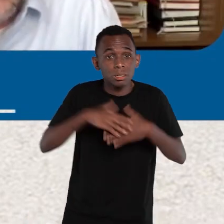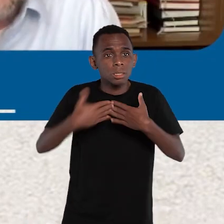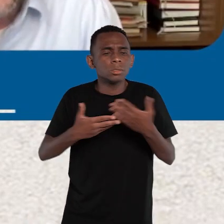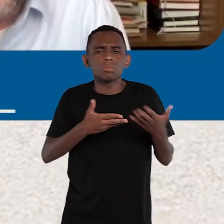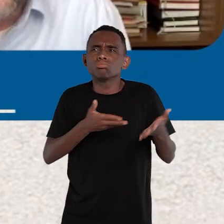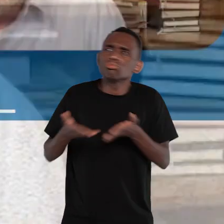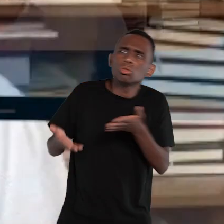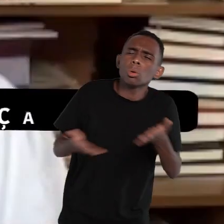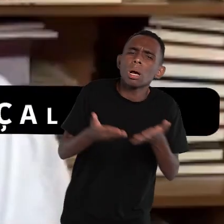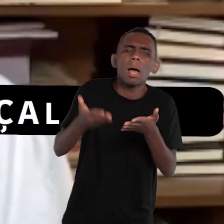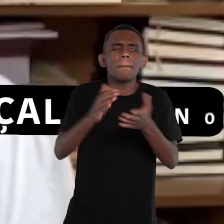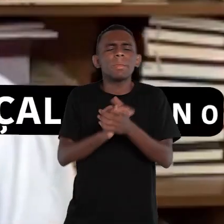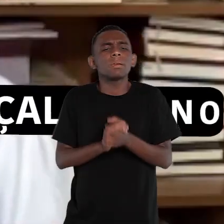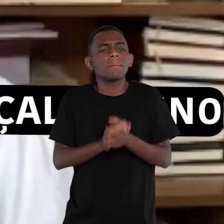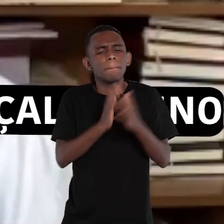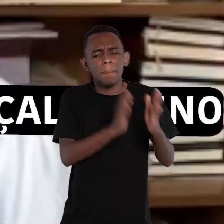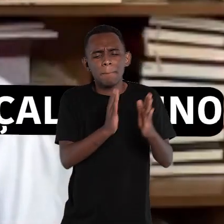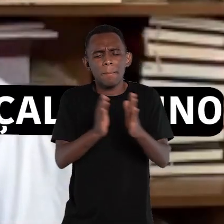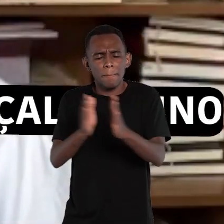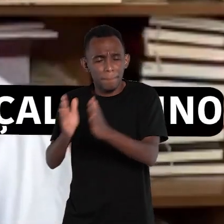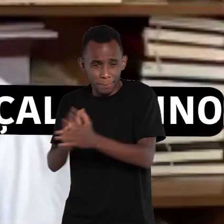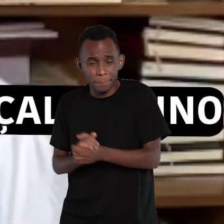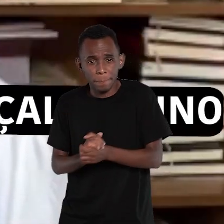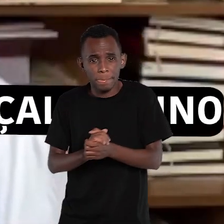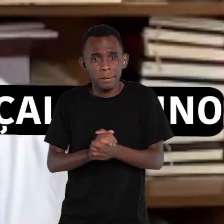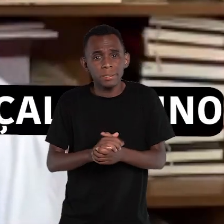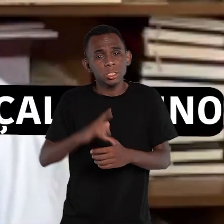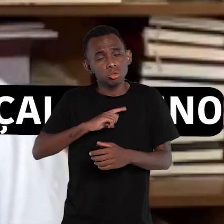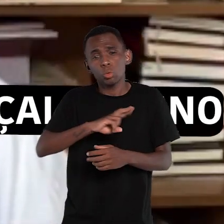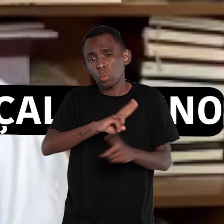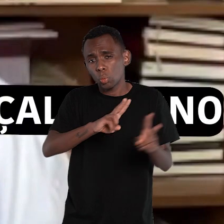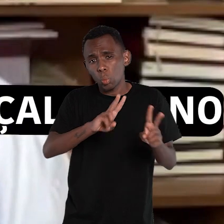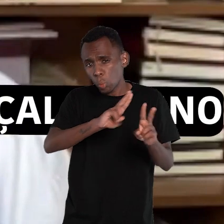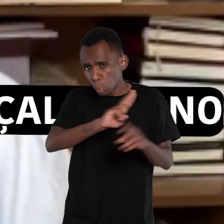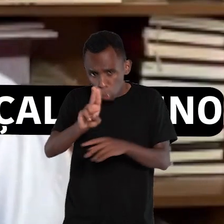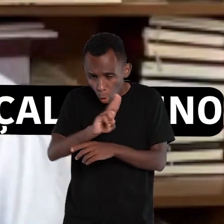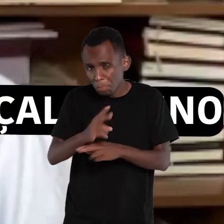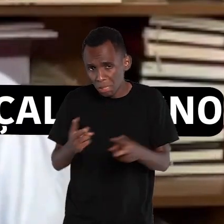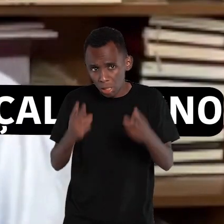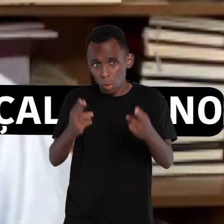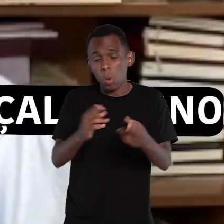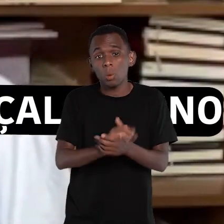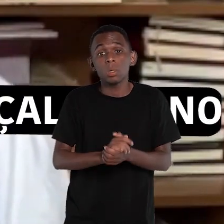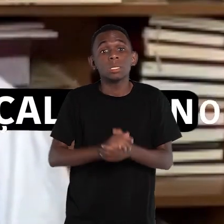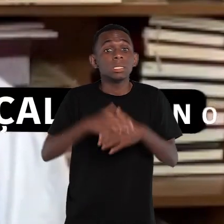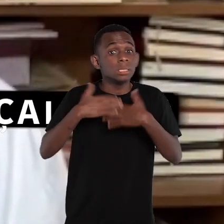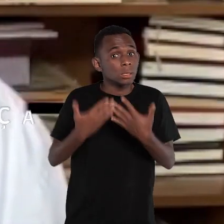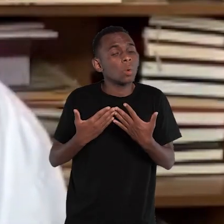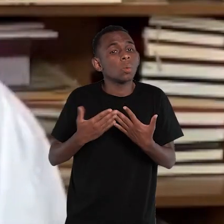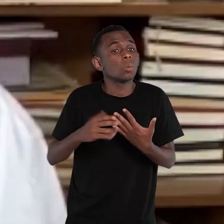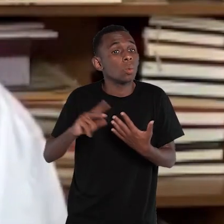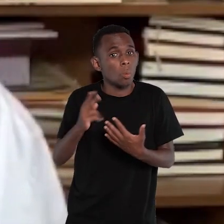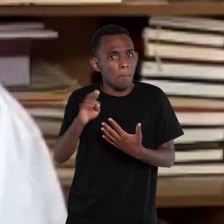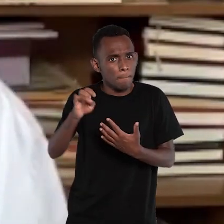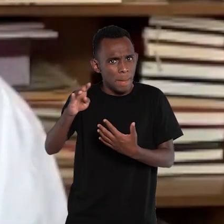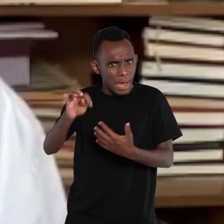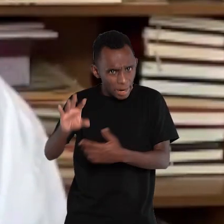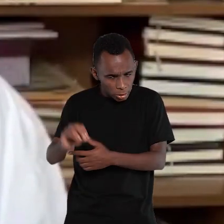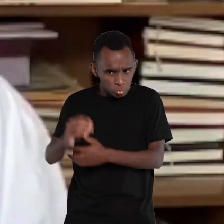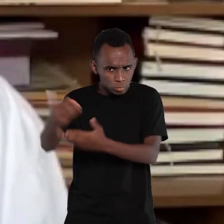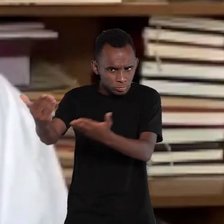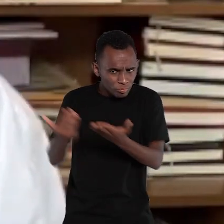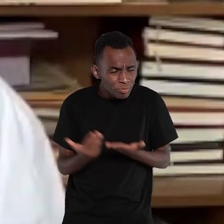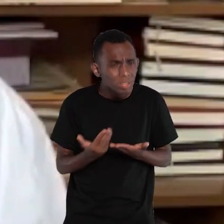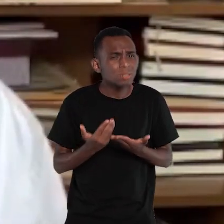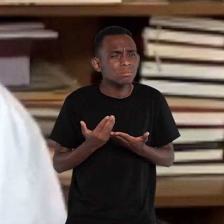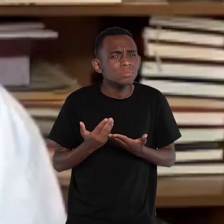meio do caminho, uma das sessões do livro se chamava Baixo Esplendor. E o Beto Brant esteve aqui para ouvir um trecho do livro e me